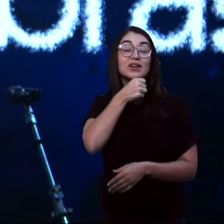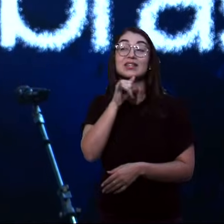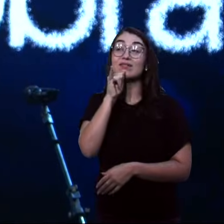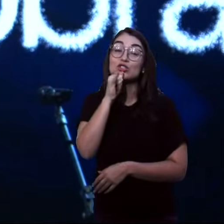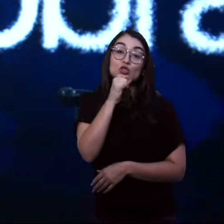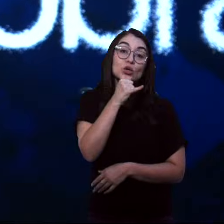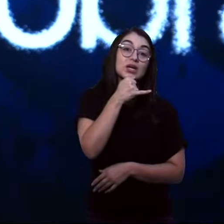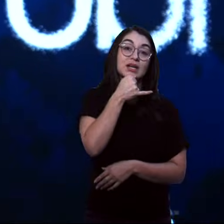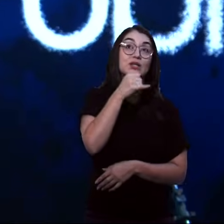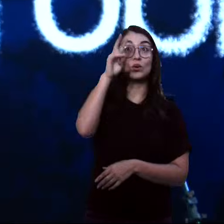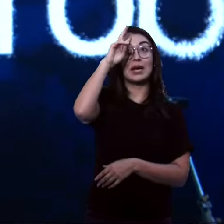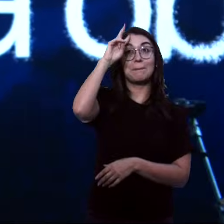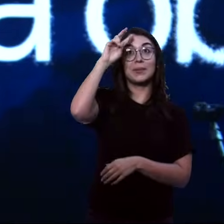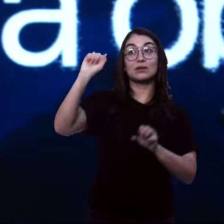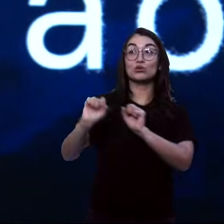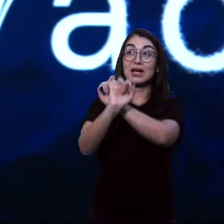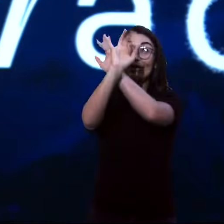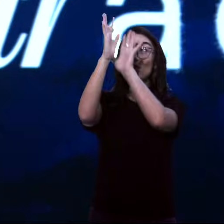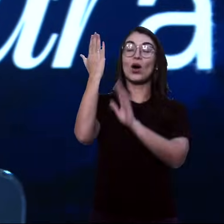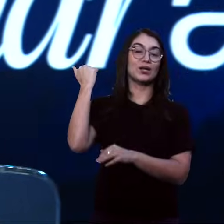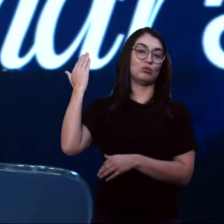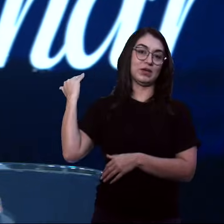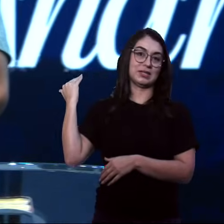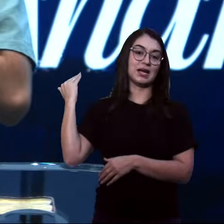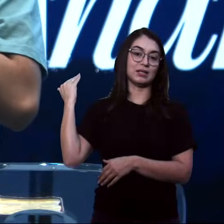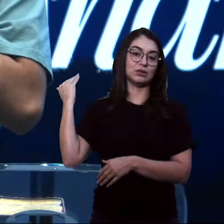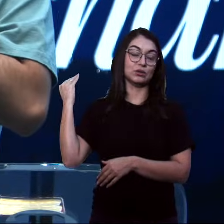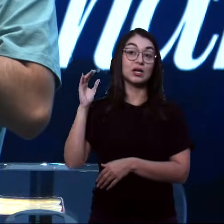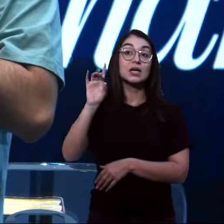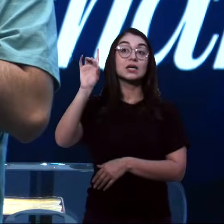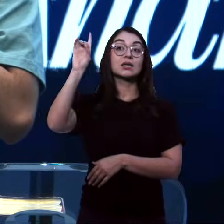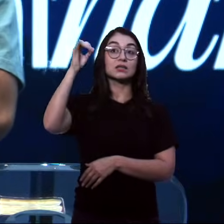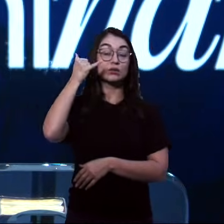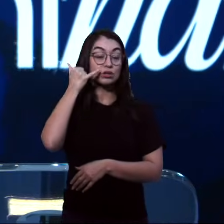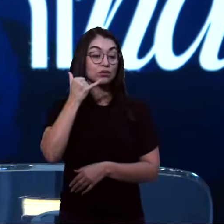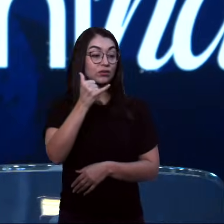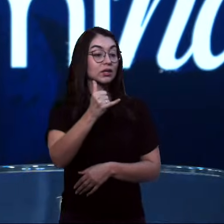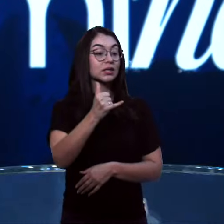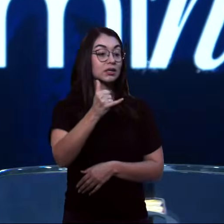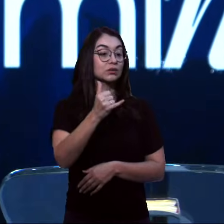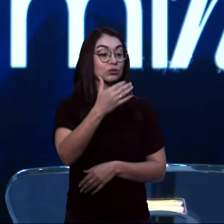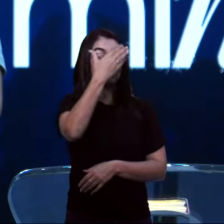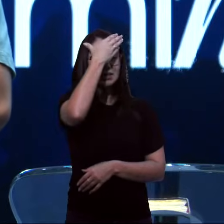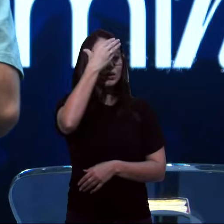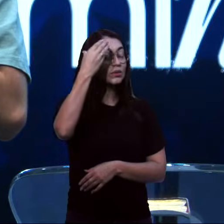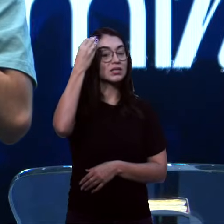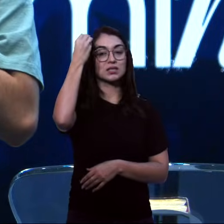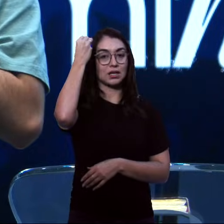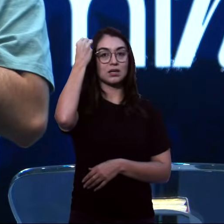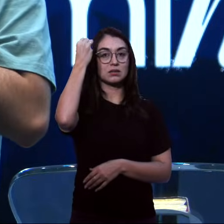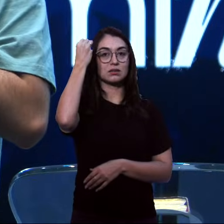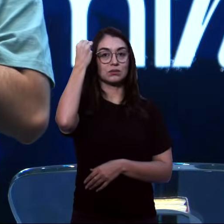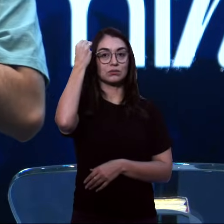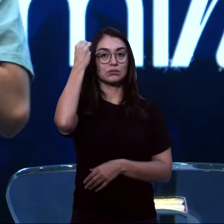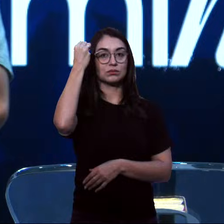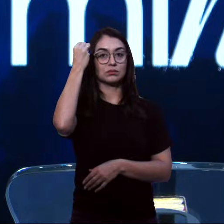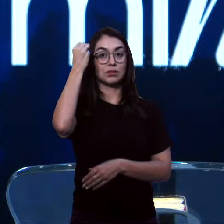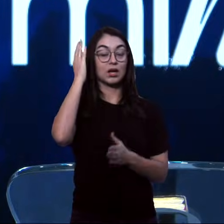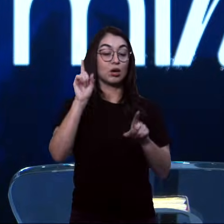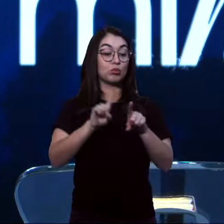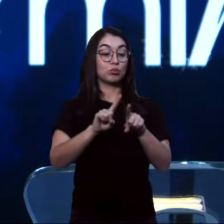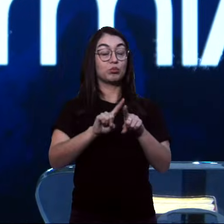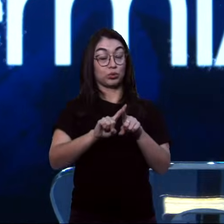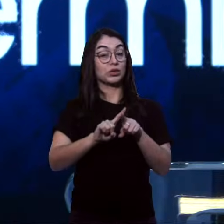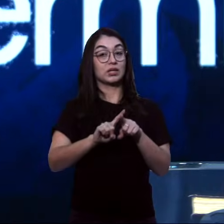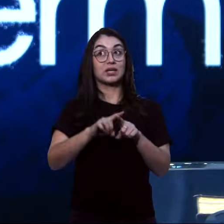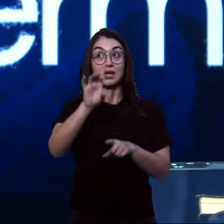E Deus manda Zacarias e Ageu para falar, não desprezem os humildes começos. A obra que eu comecei,